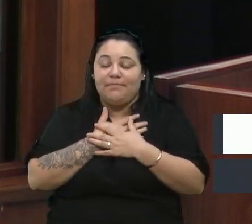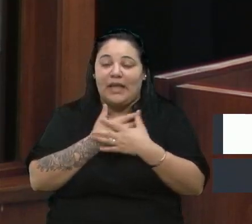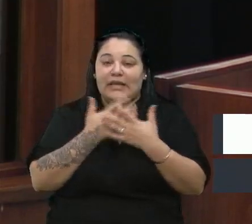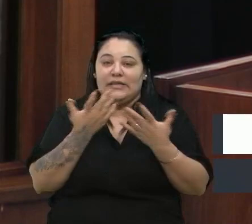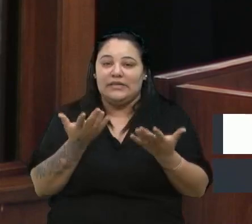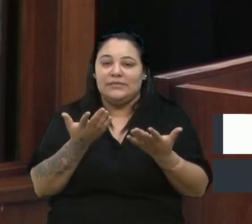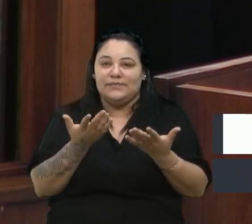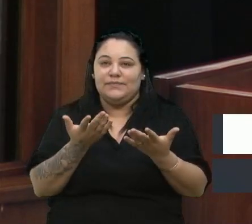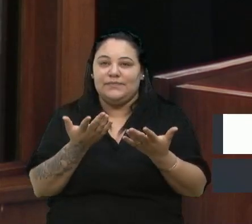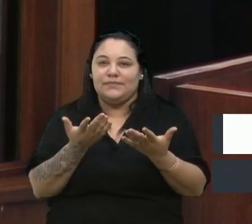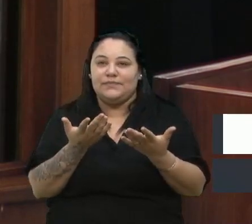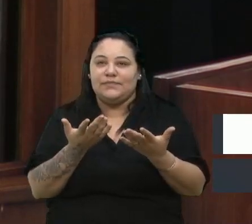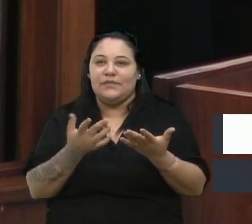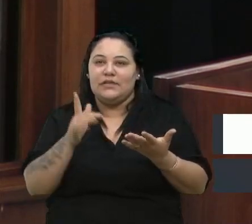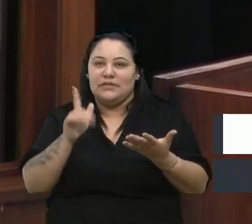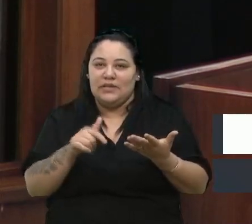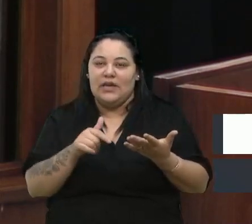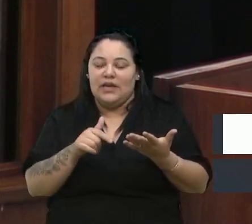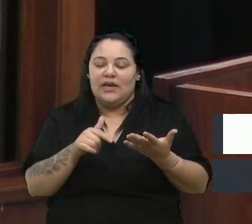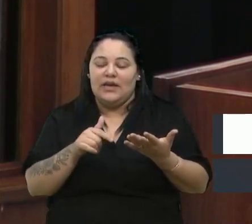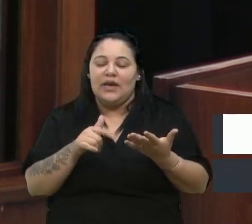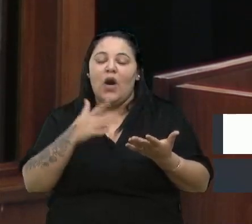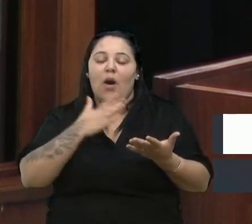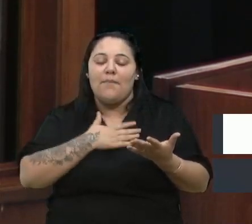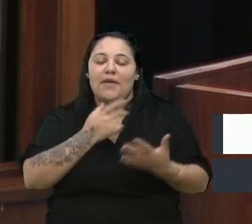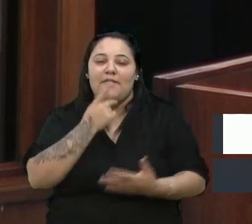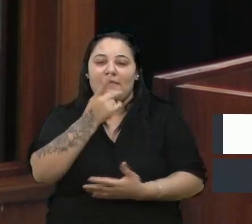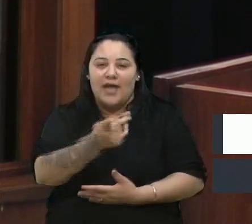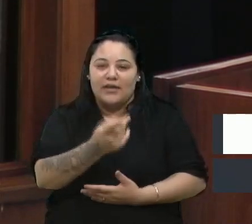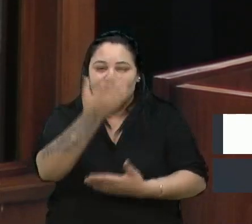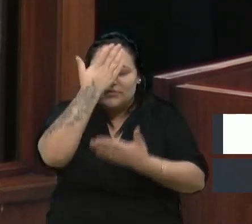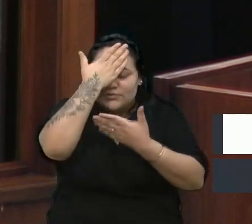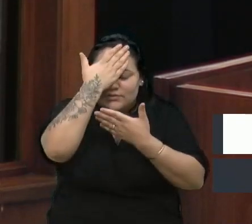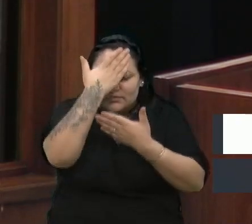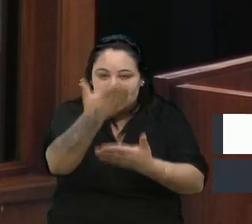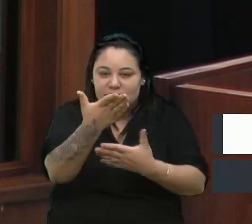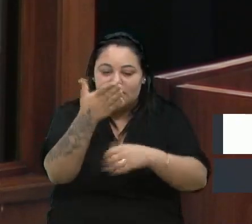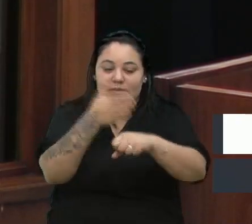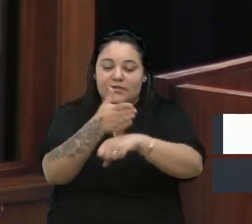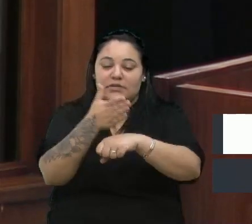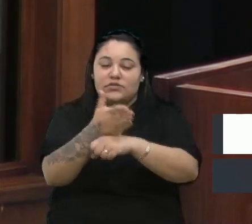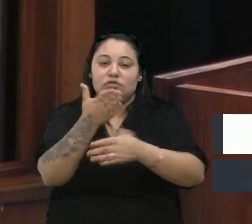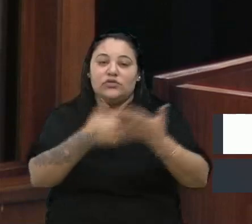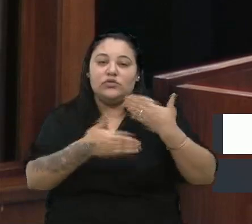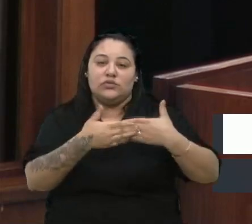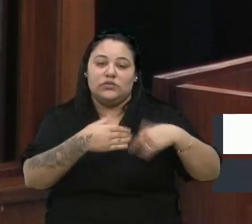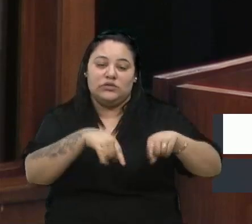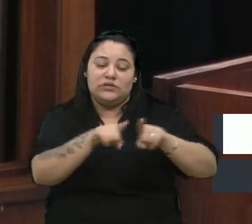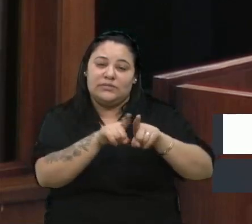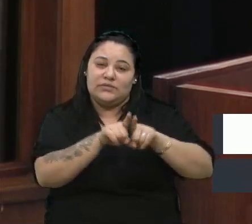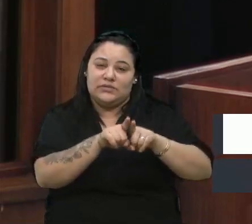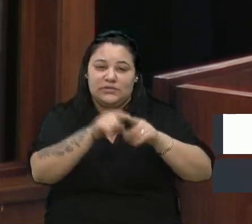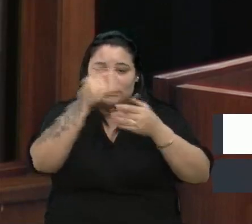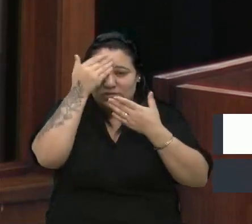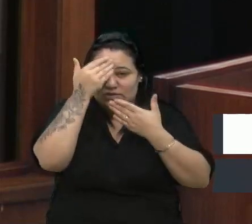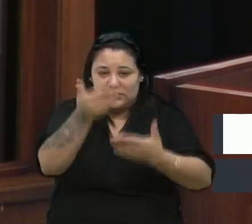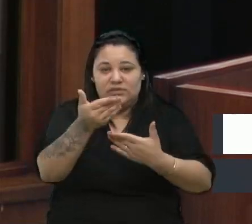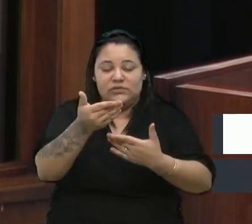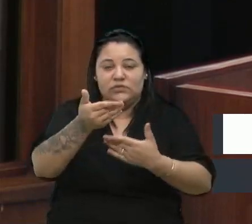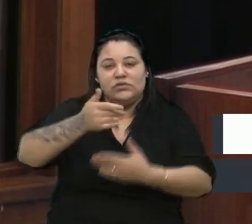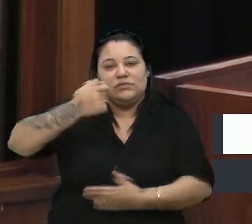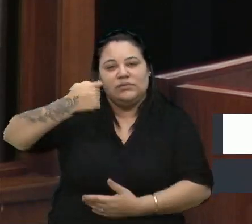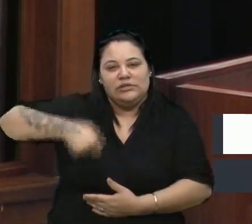uma manifestação de gratidão pela participação de todos vocês, e também essa gratidão, ela